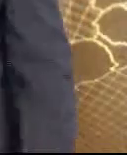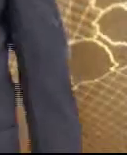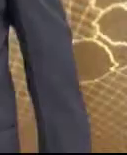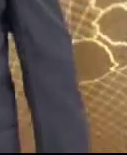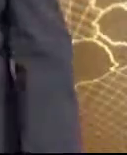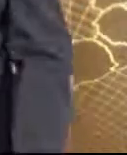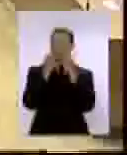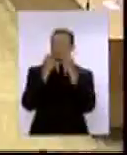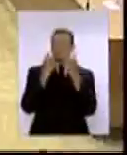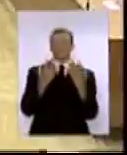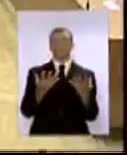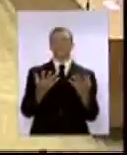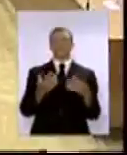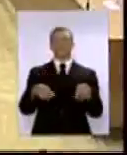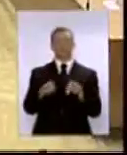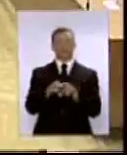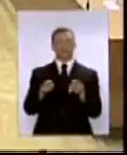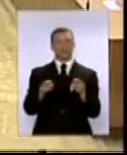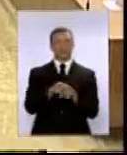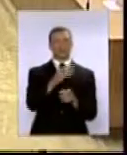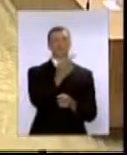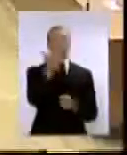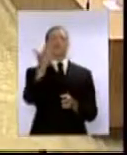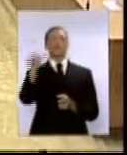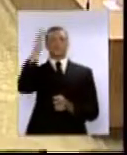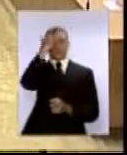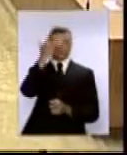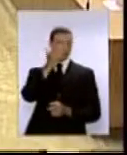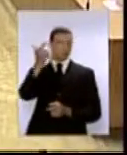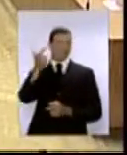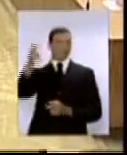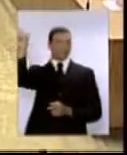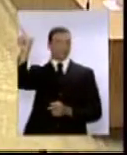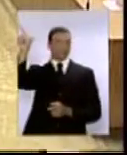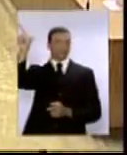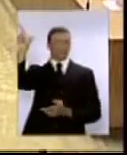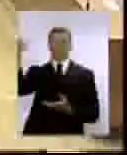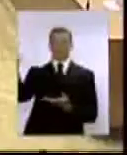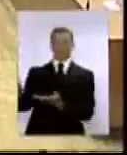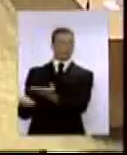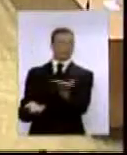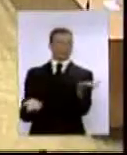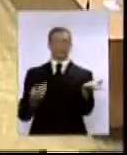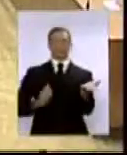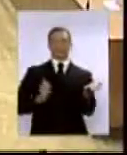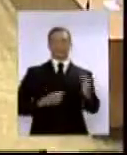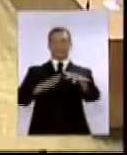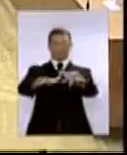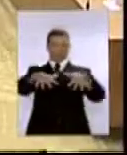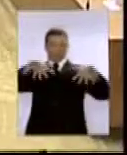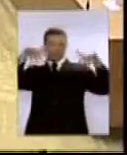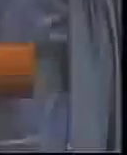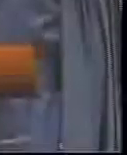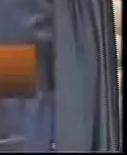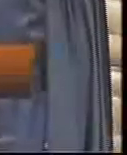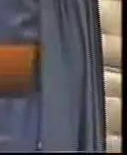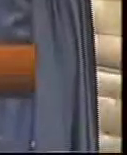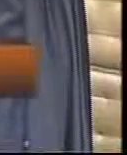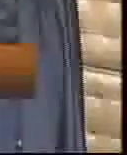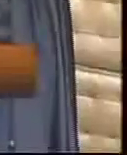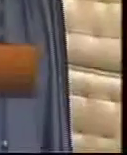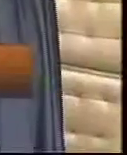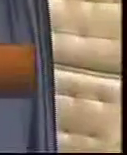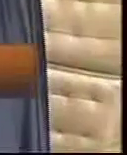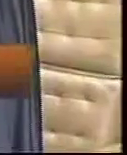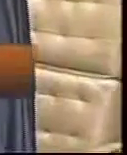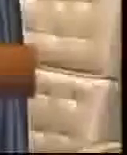11 vagas. A cerimônia de posse foi conduzida pelo presidente do Supremo Tribunal Federal, ministro Joaquim Barbosa. Na presença